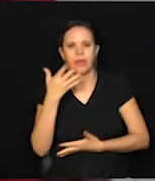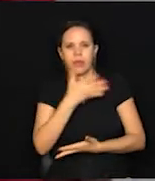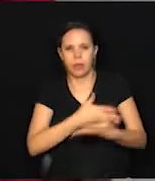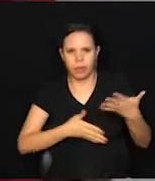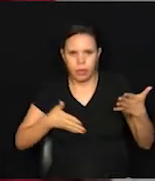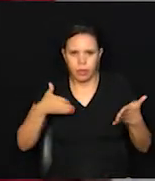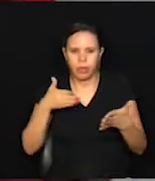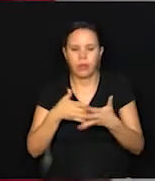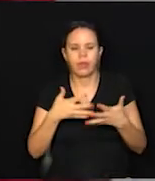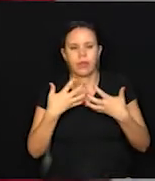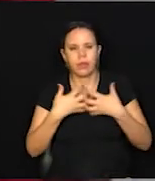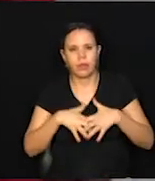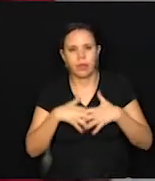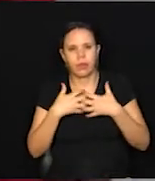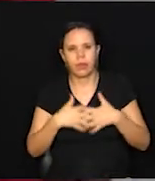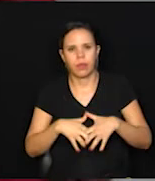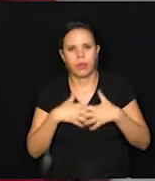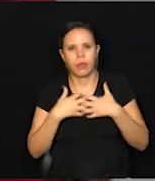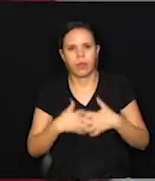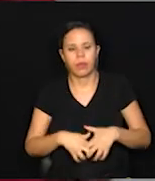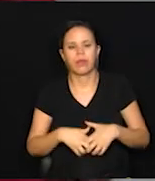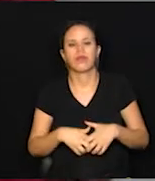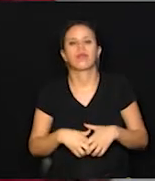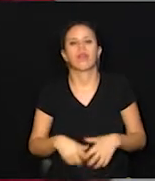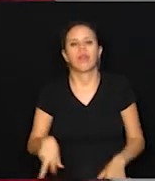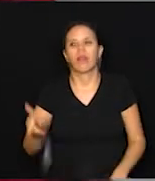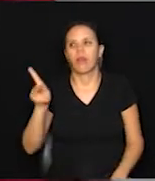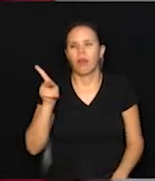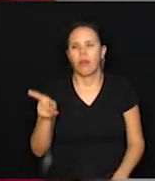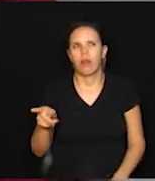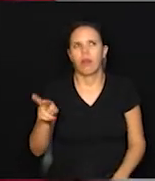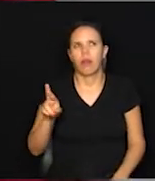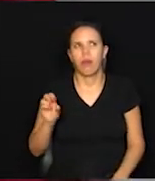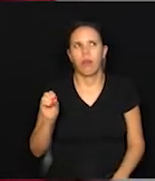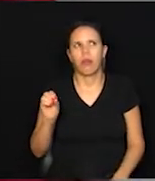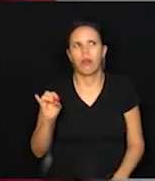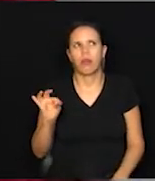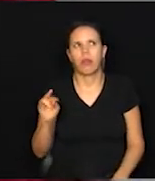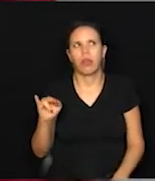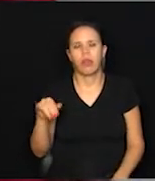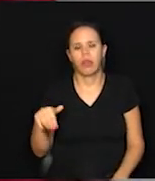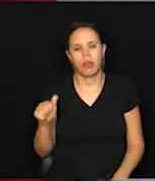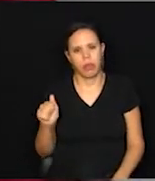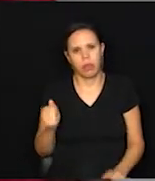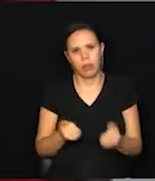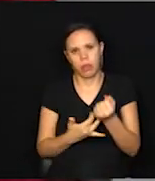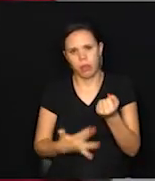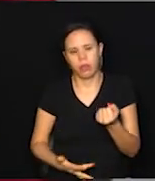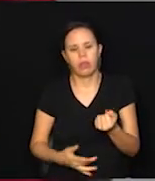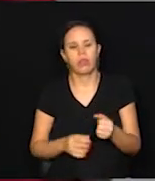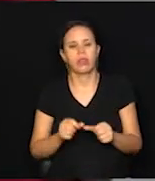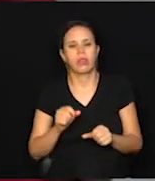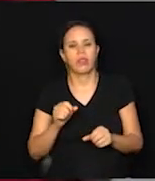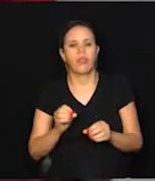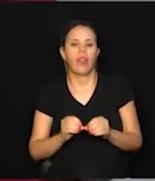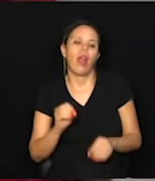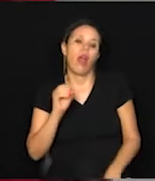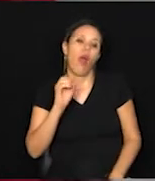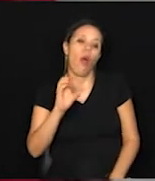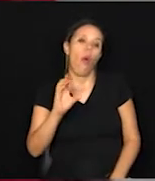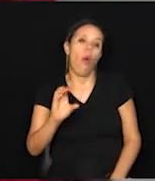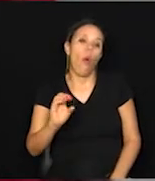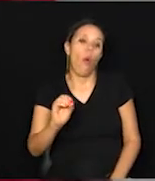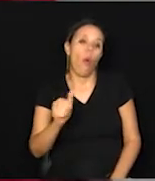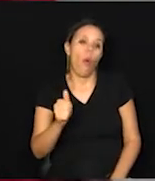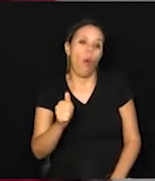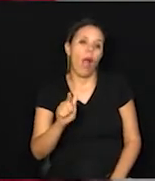o funcionamento de algumas proteínas que a gente tem no sangue e que são chamadas proteínas da coagulação. Eu vou falar de